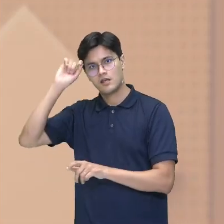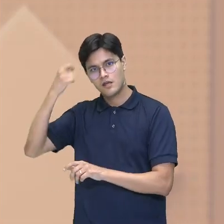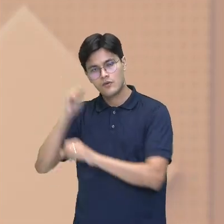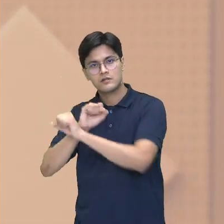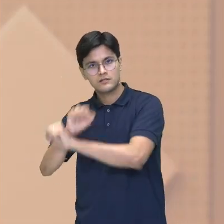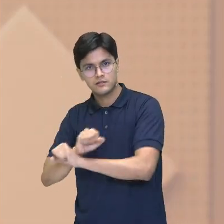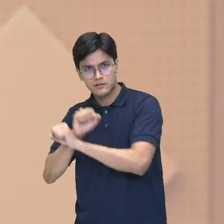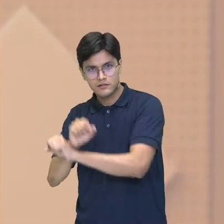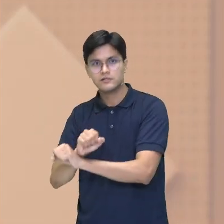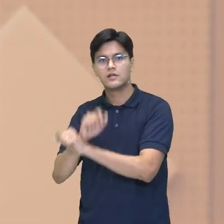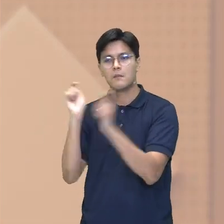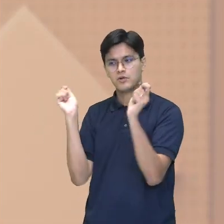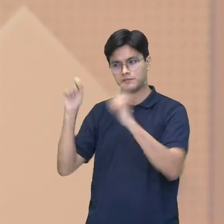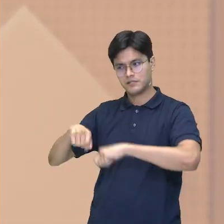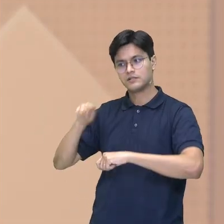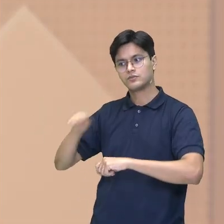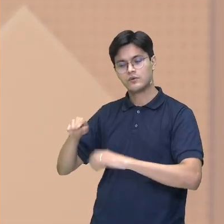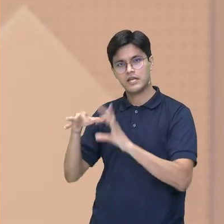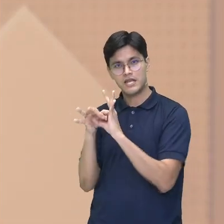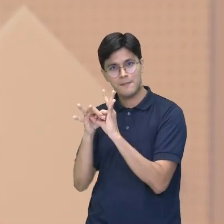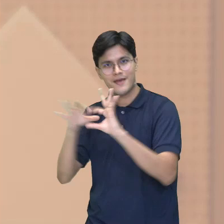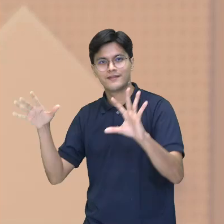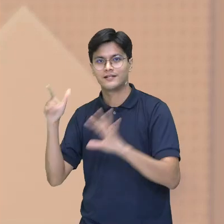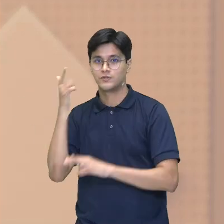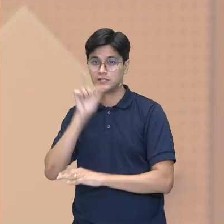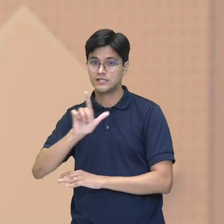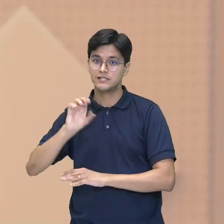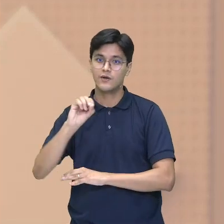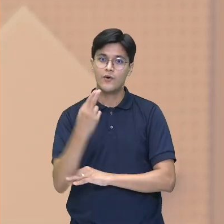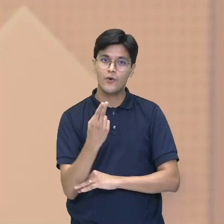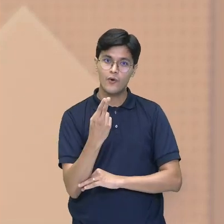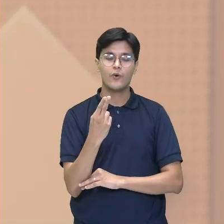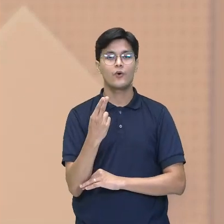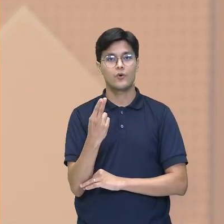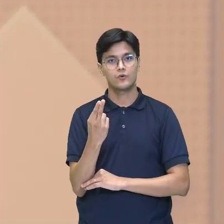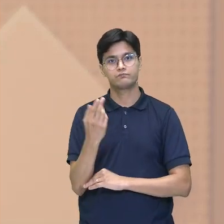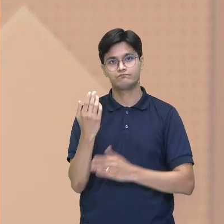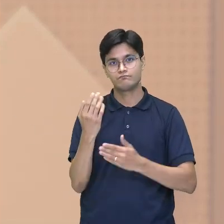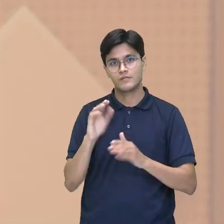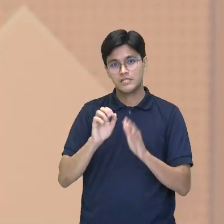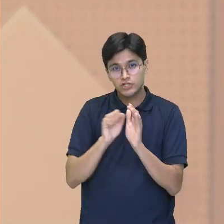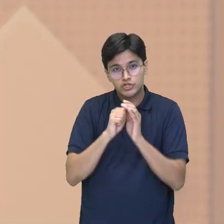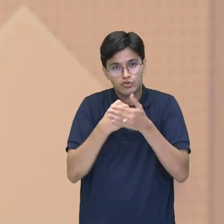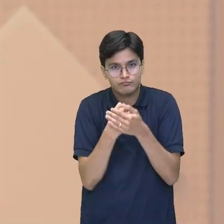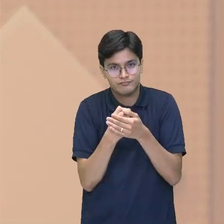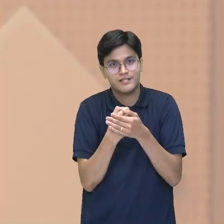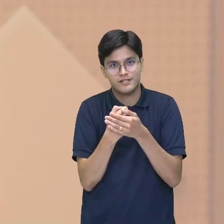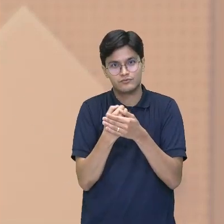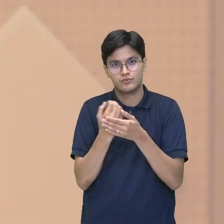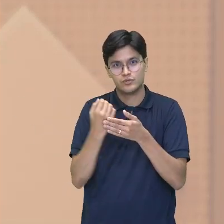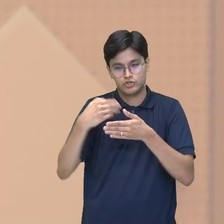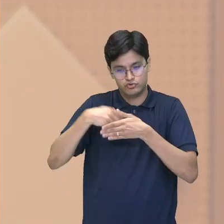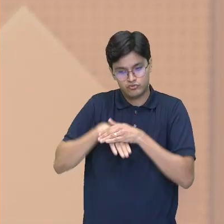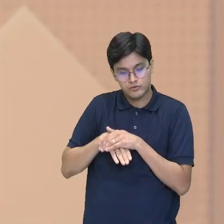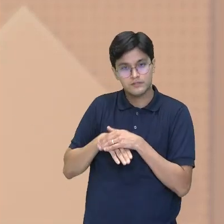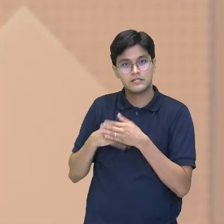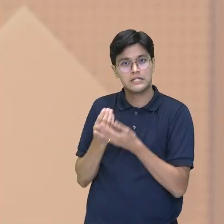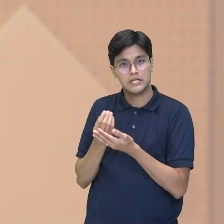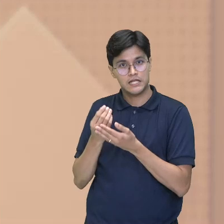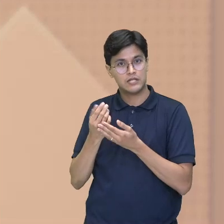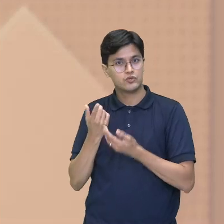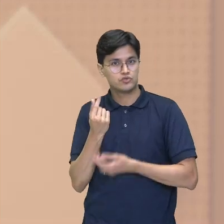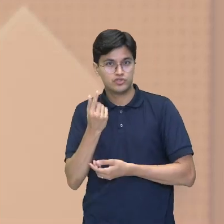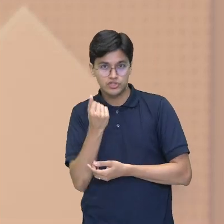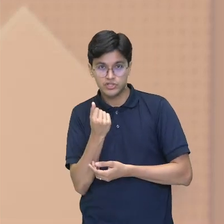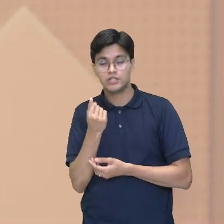a sua liberdade, ou então, né, escondendo dinheiro, ou então dando abrigo para os negros fugidos. Então,